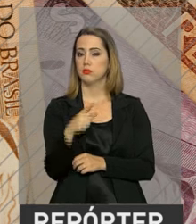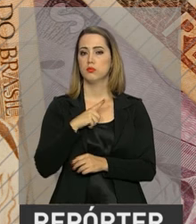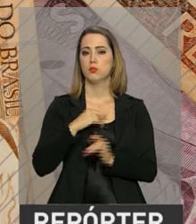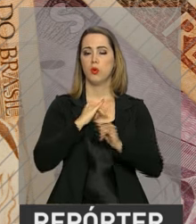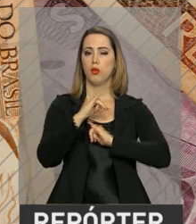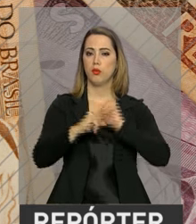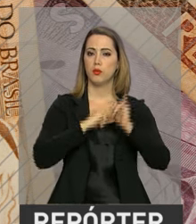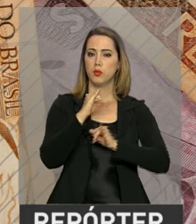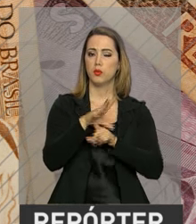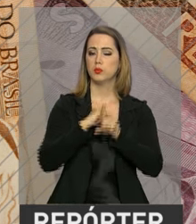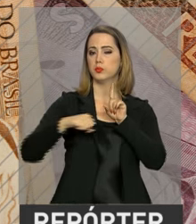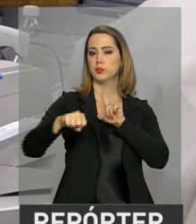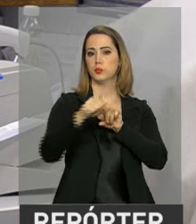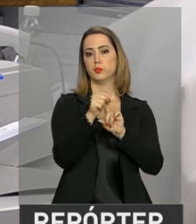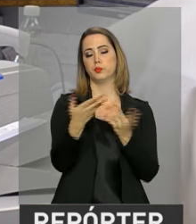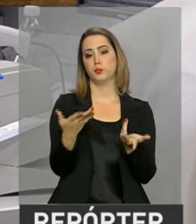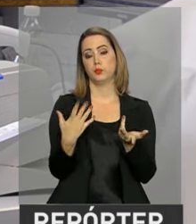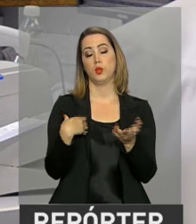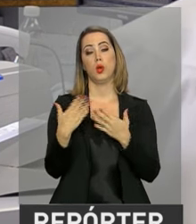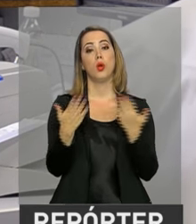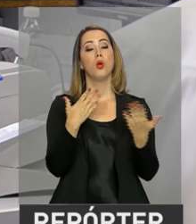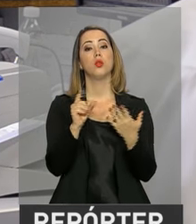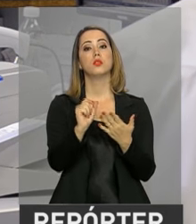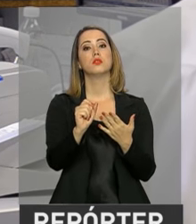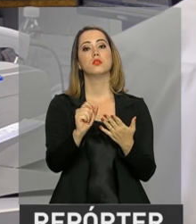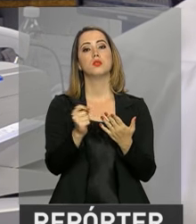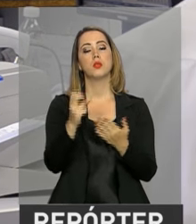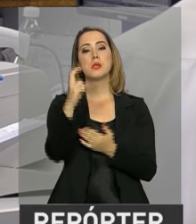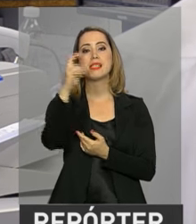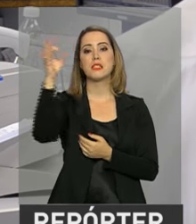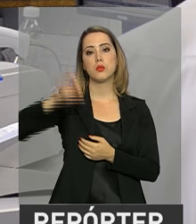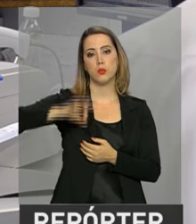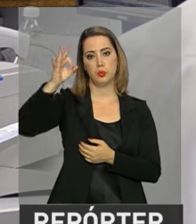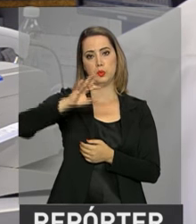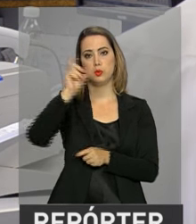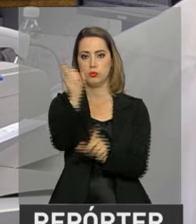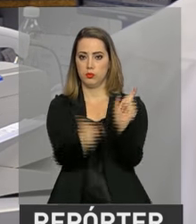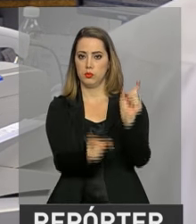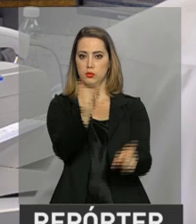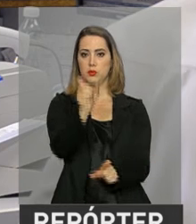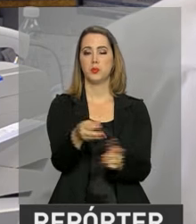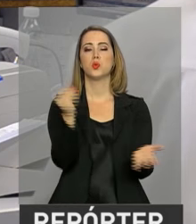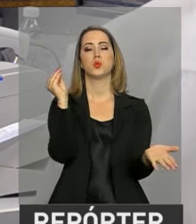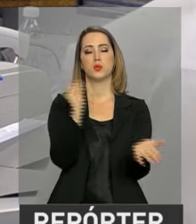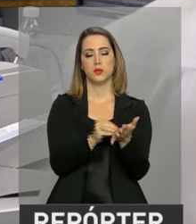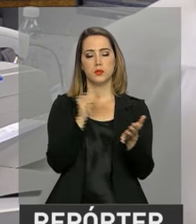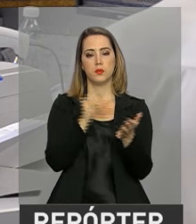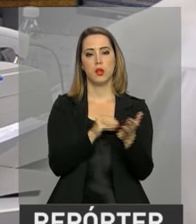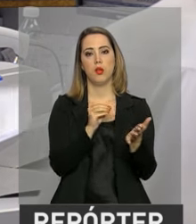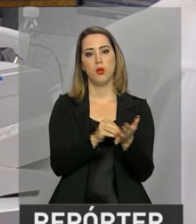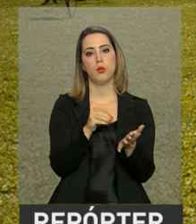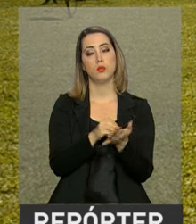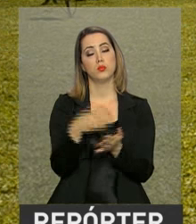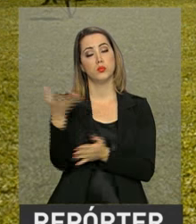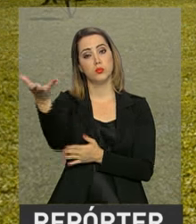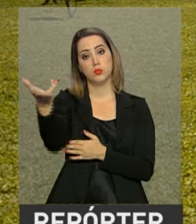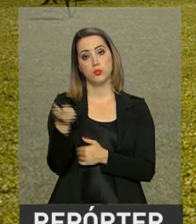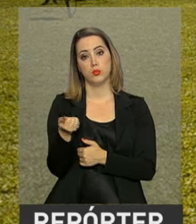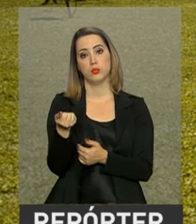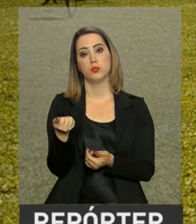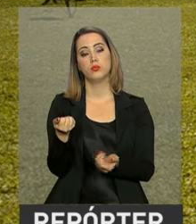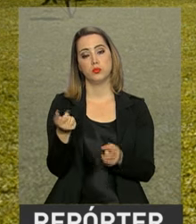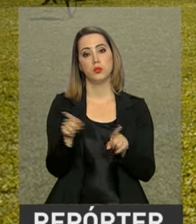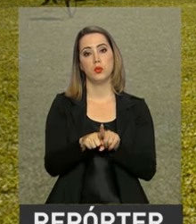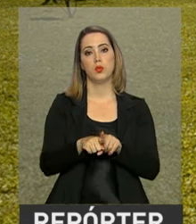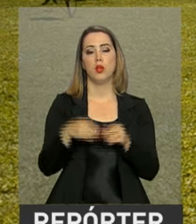de informações sociais a RAI. Como quase 5% das pessoas que têm direito ao abono ainda não compareceram às agências bancárias, o Ministério